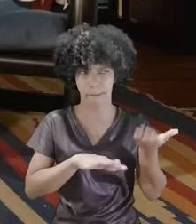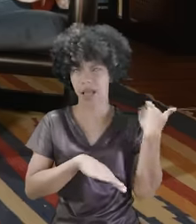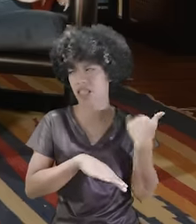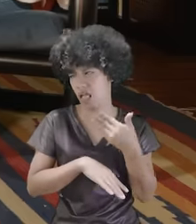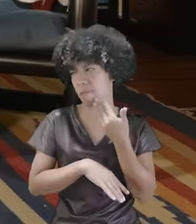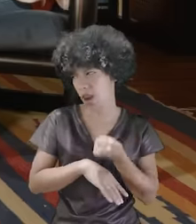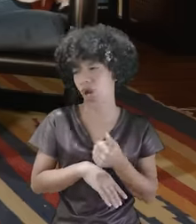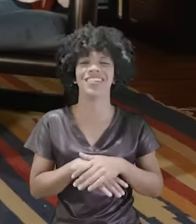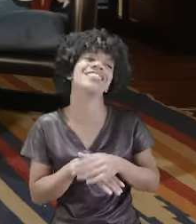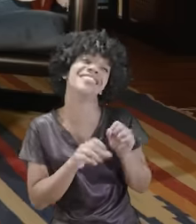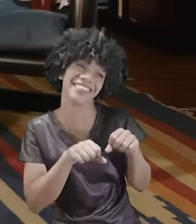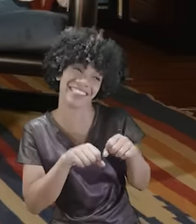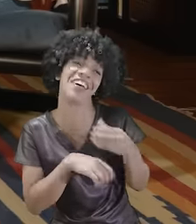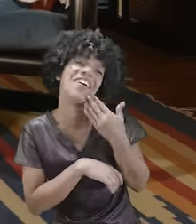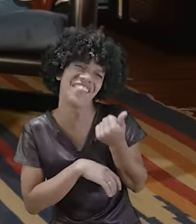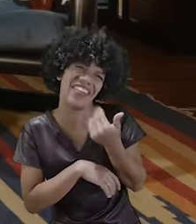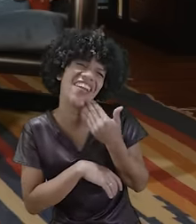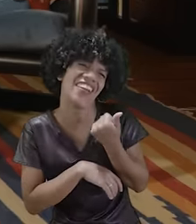Ei tava melhor